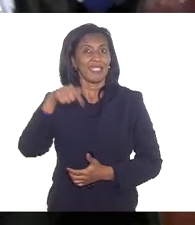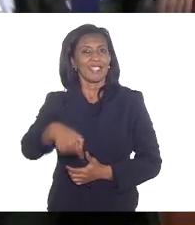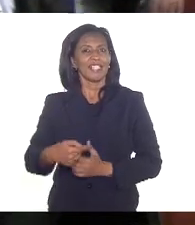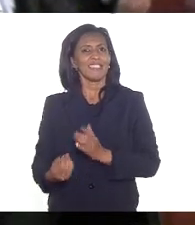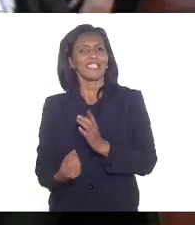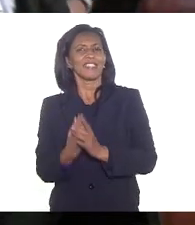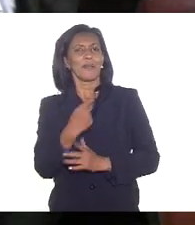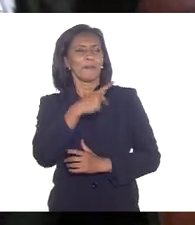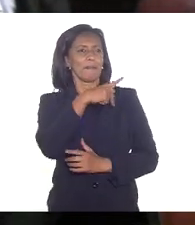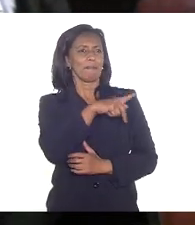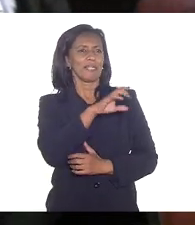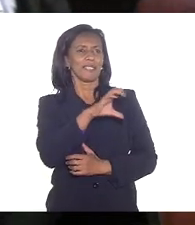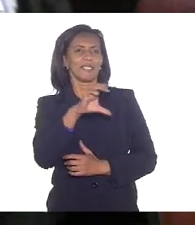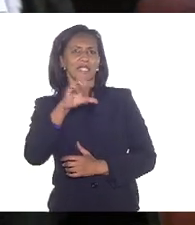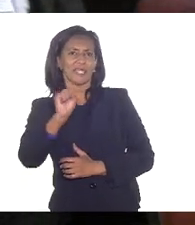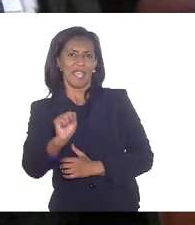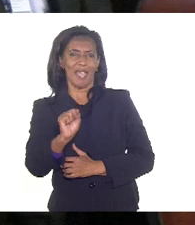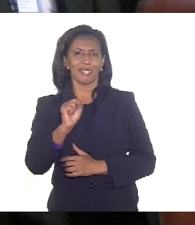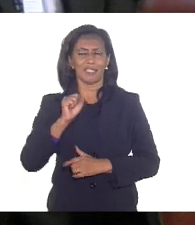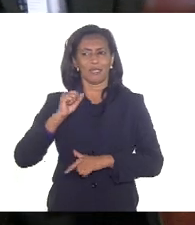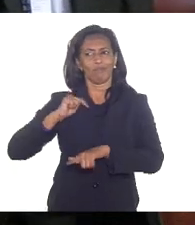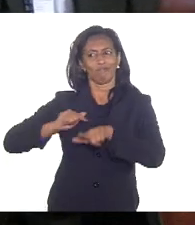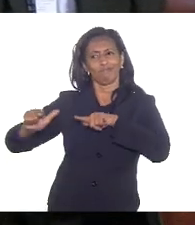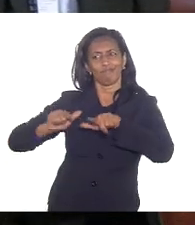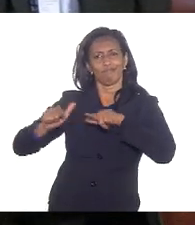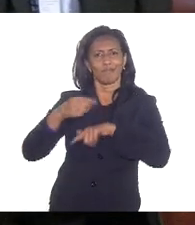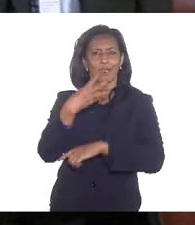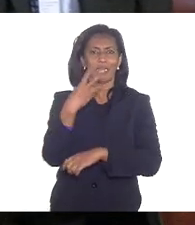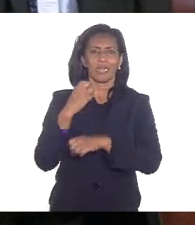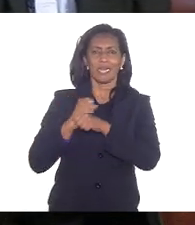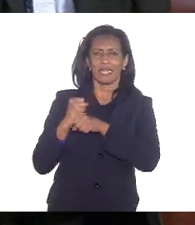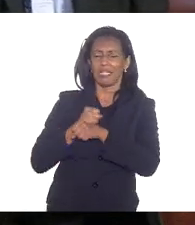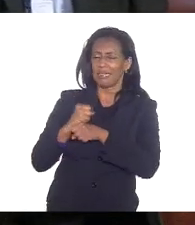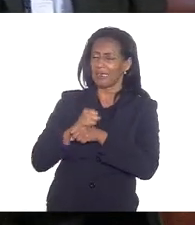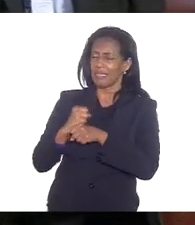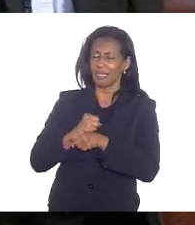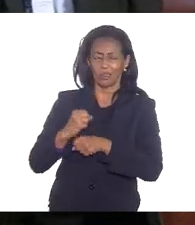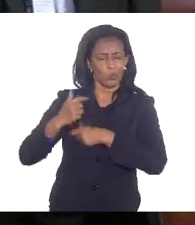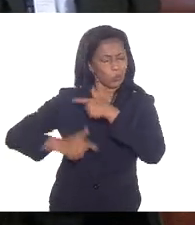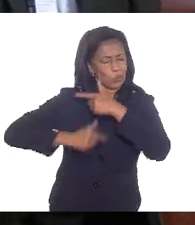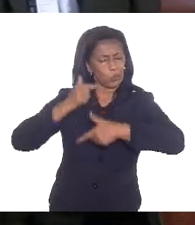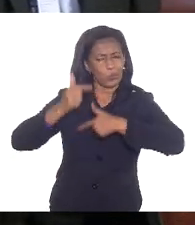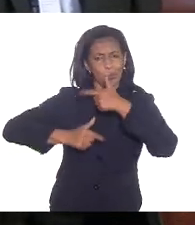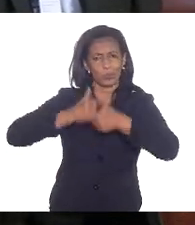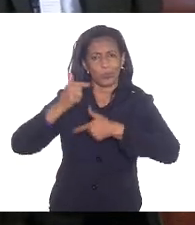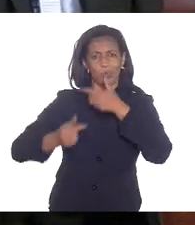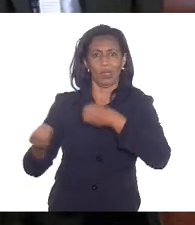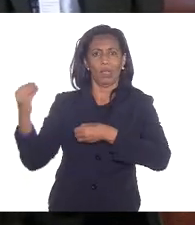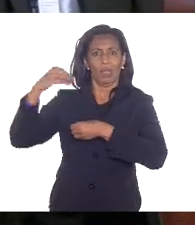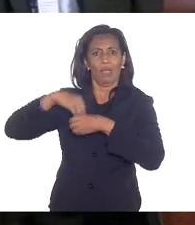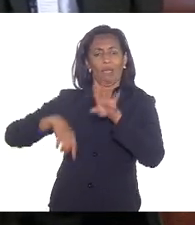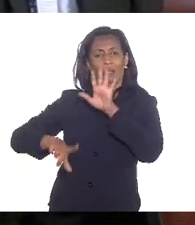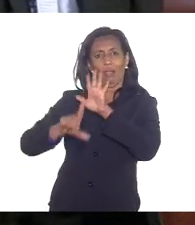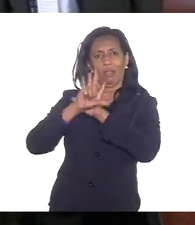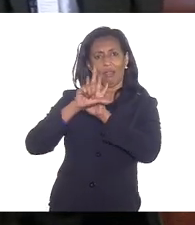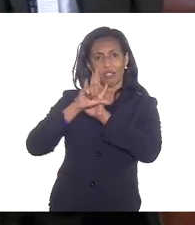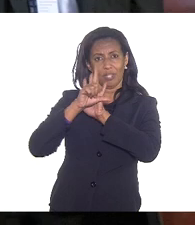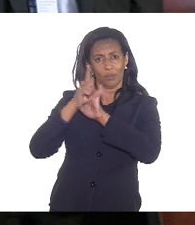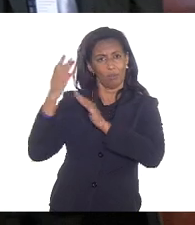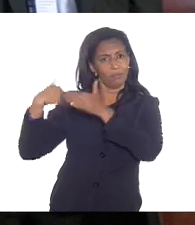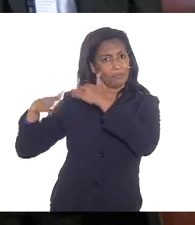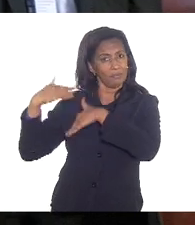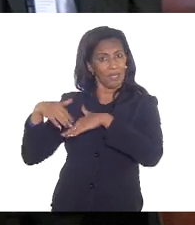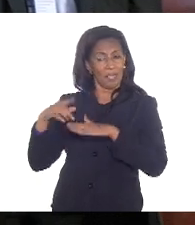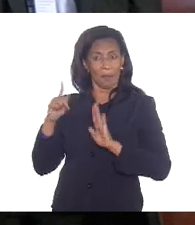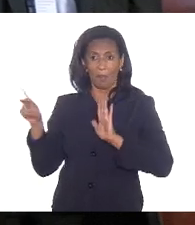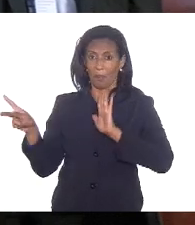pccs uma luta de 30 anos que foi consolidada na legislatura passada acho